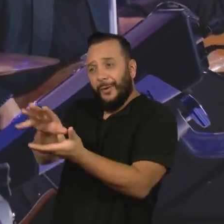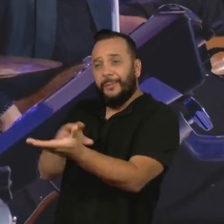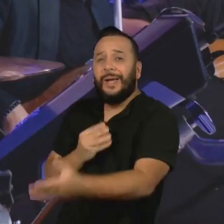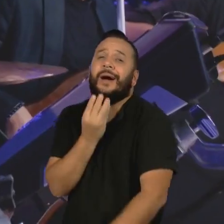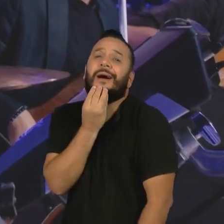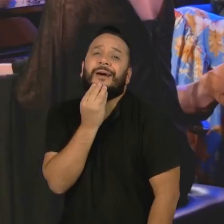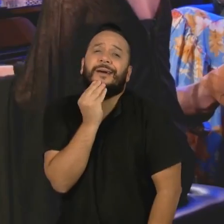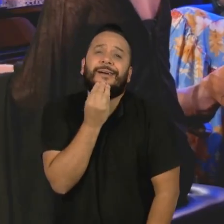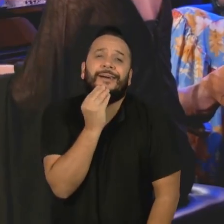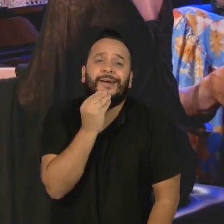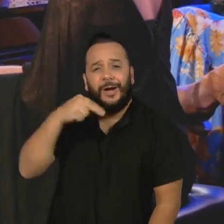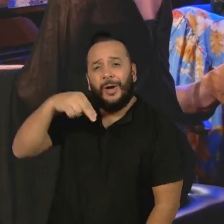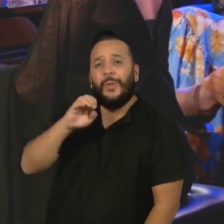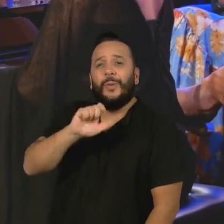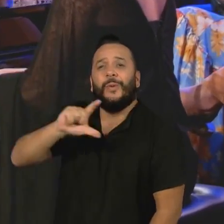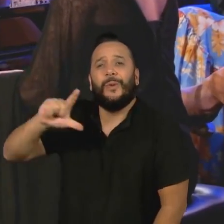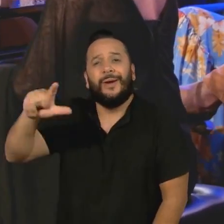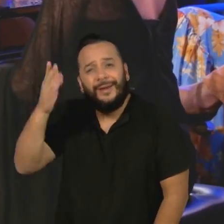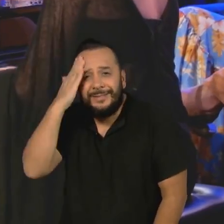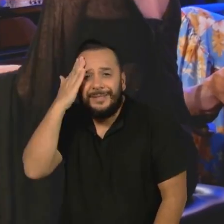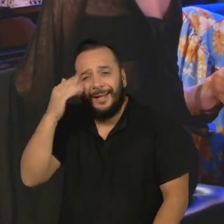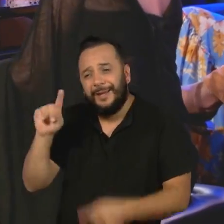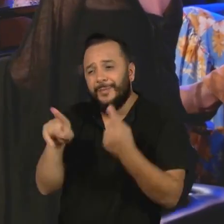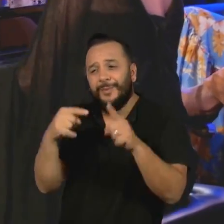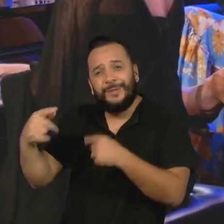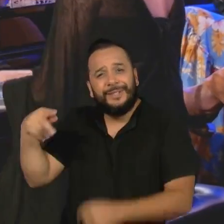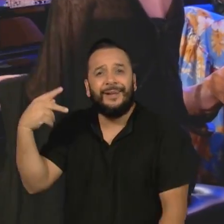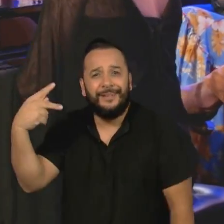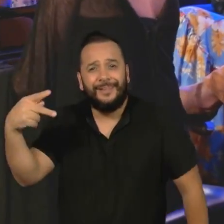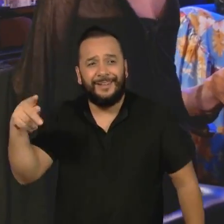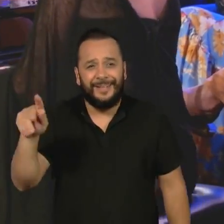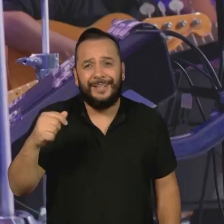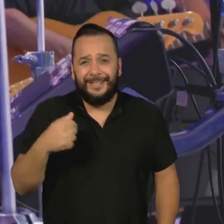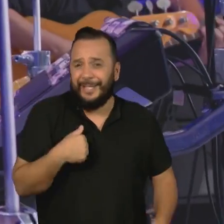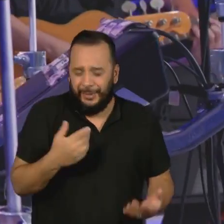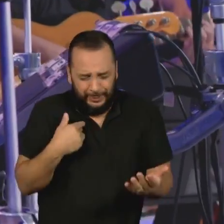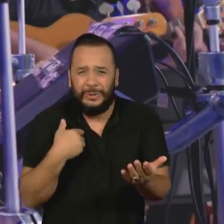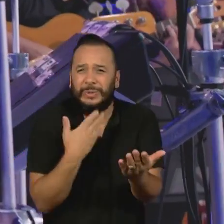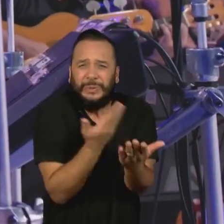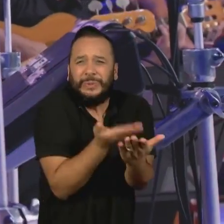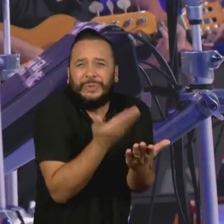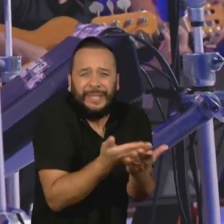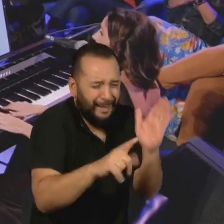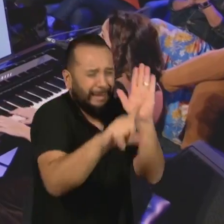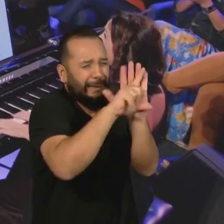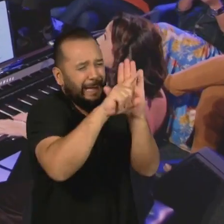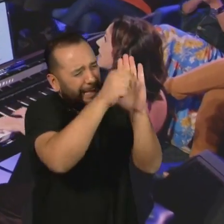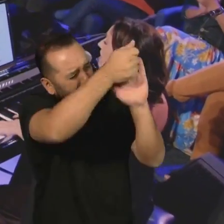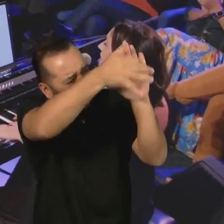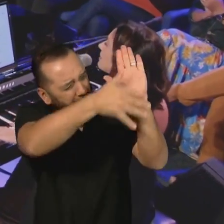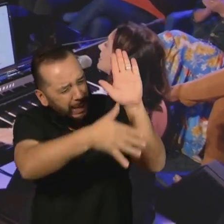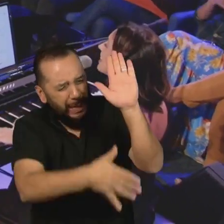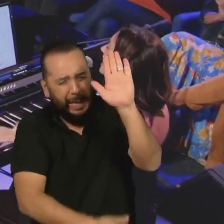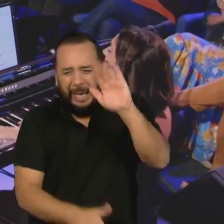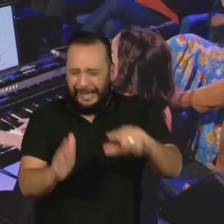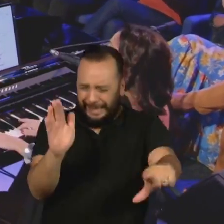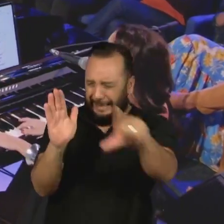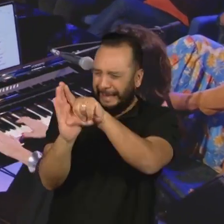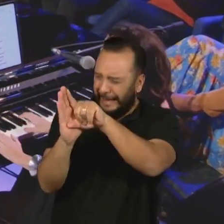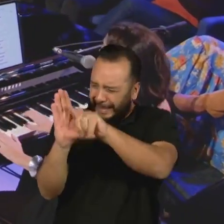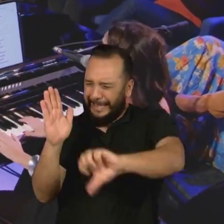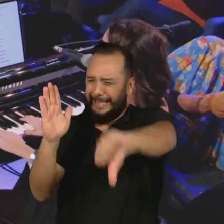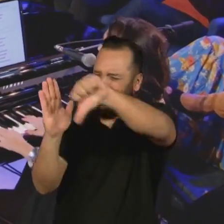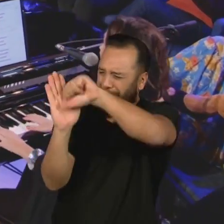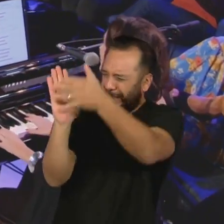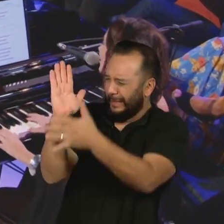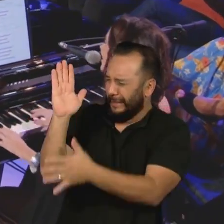de cor. E estudar o Código Civil e o Código Penal. Isso pra